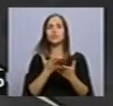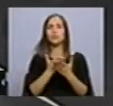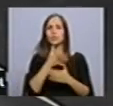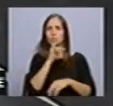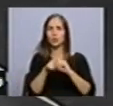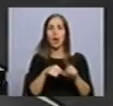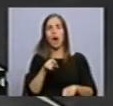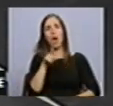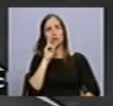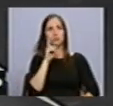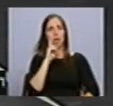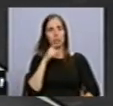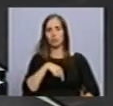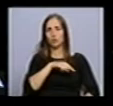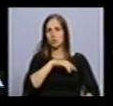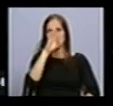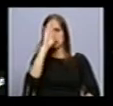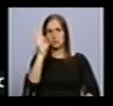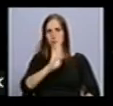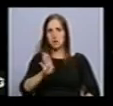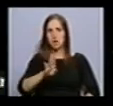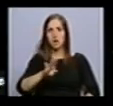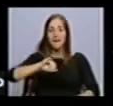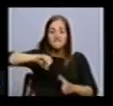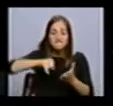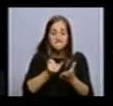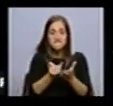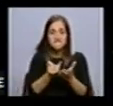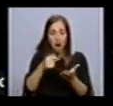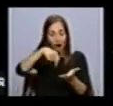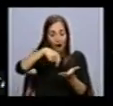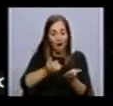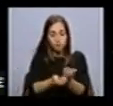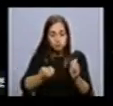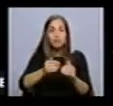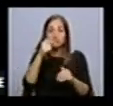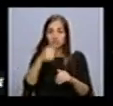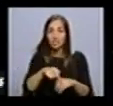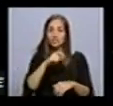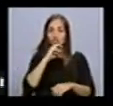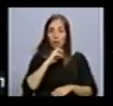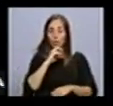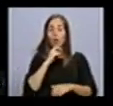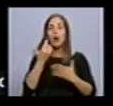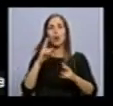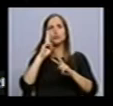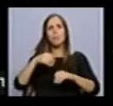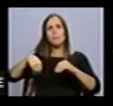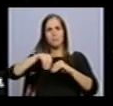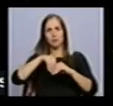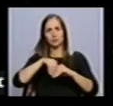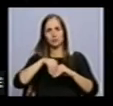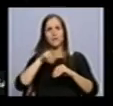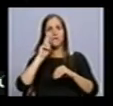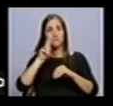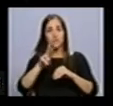engraçado e nós já sabíamos que nas grandes crateras temos esse gelo. O que nós agora descobrimos no outro tipo de dados da Messenger é que também encontramos à volta de